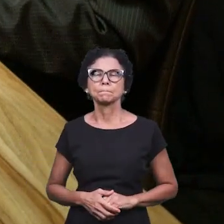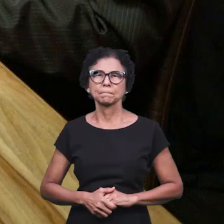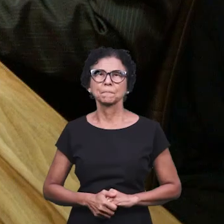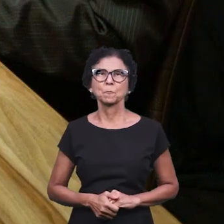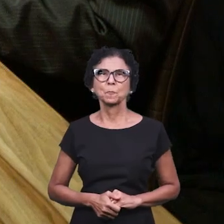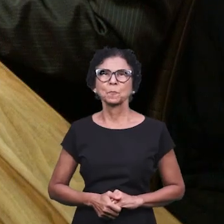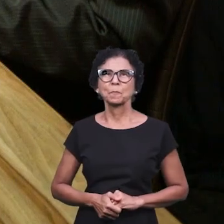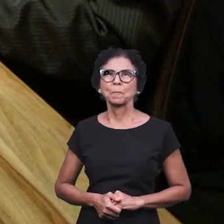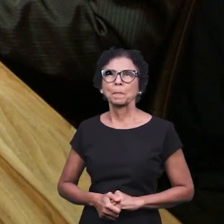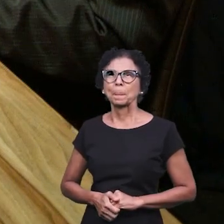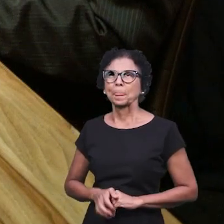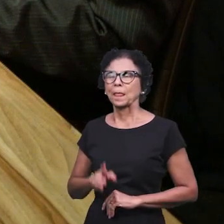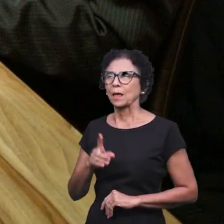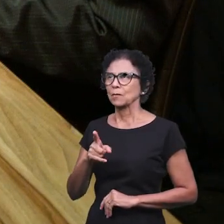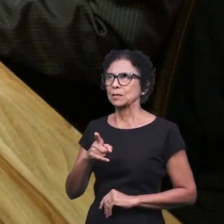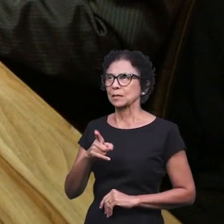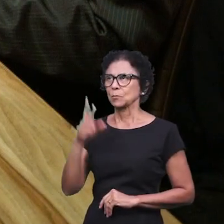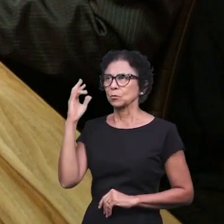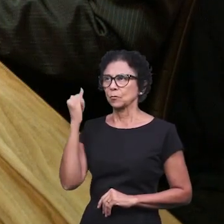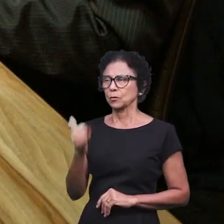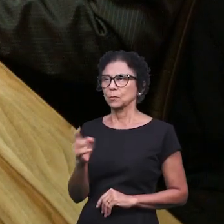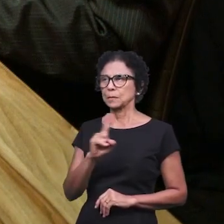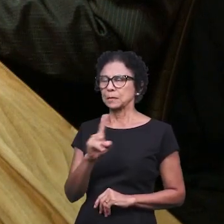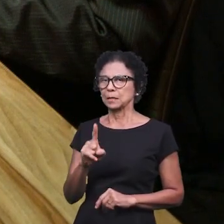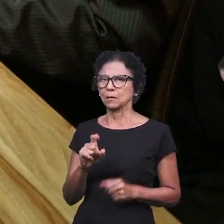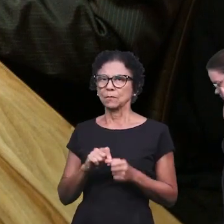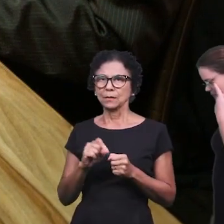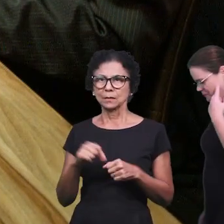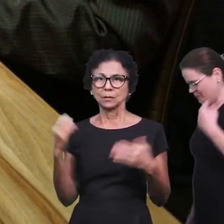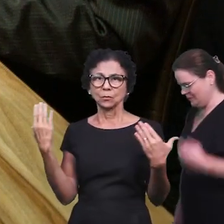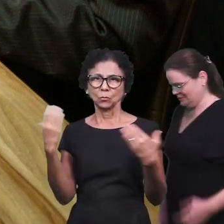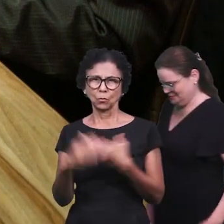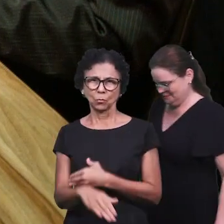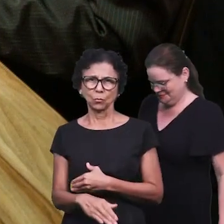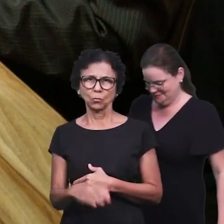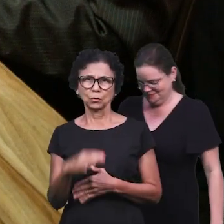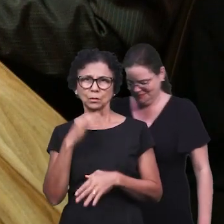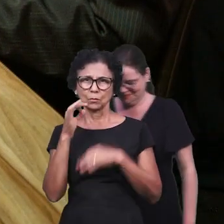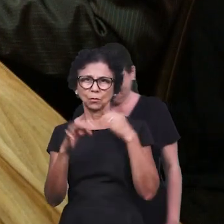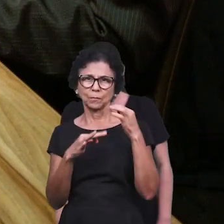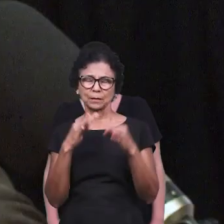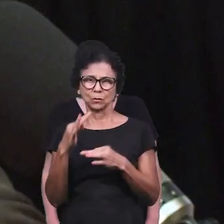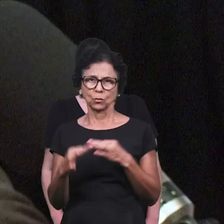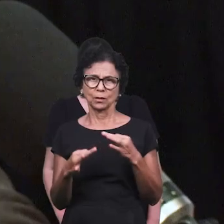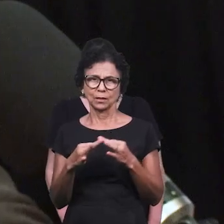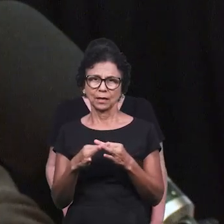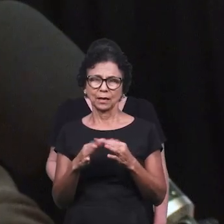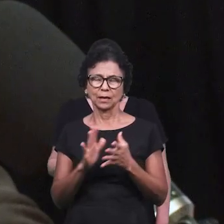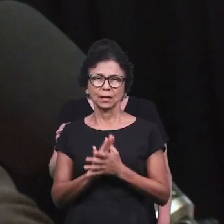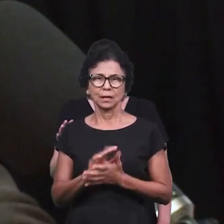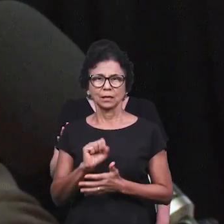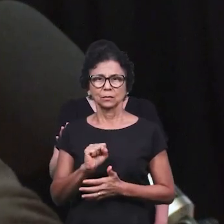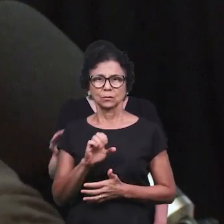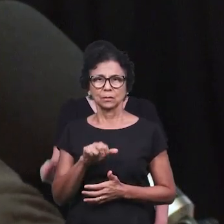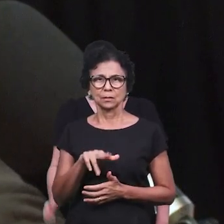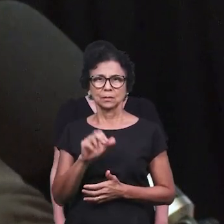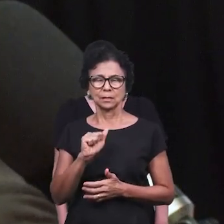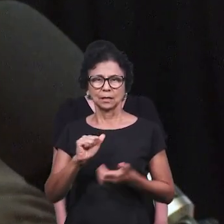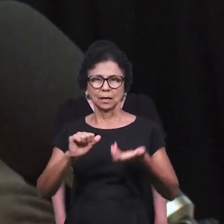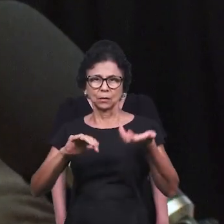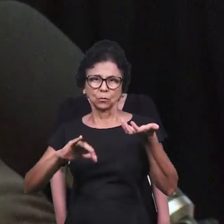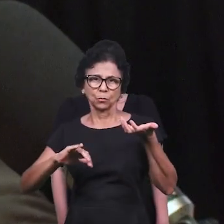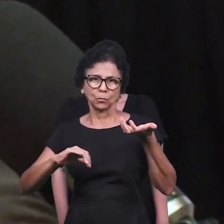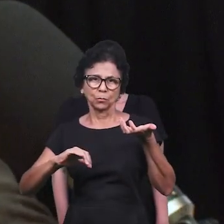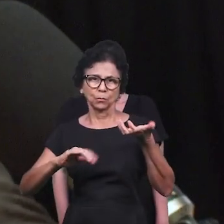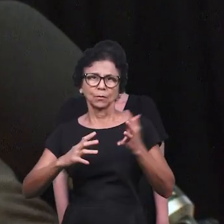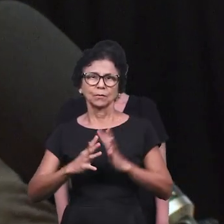prova. Tá certo. E você já tinha feito o concurso que o Senhor tinha falado para você não fazer, né? Aquele concurso que você comentou que está